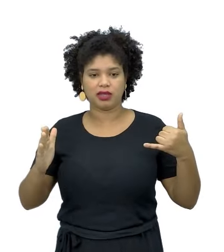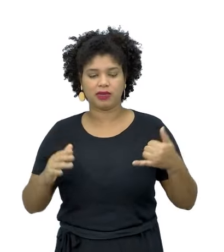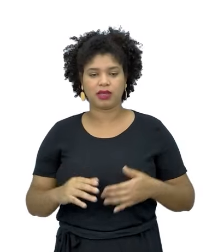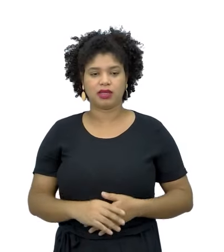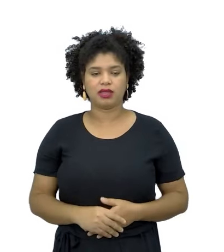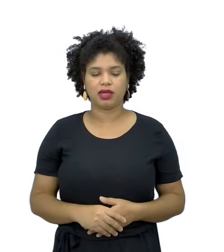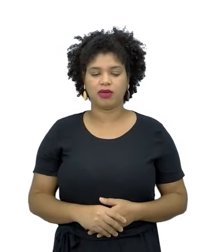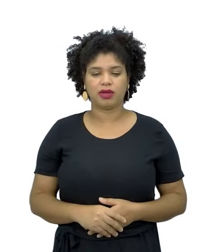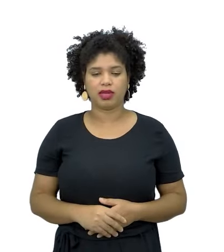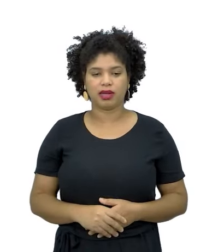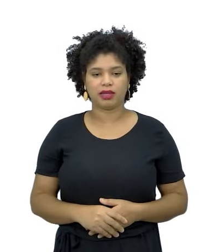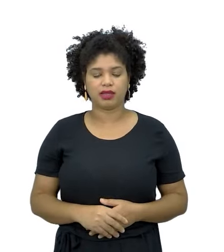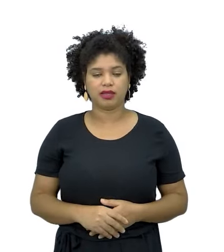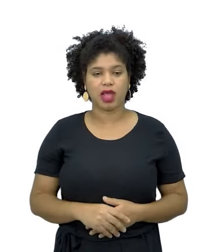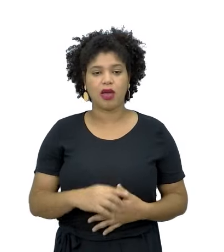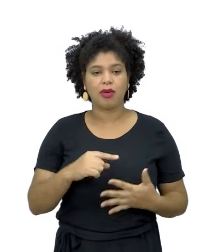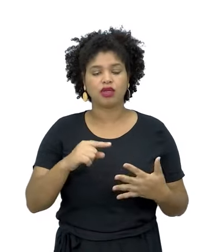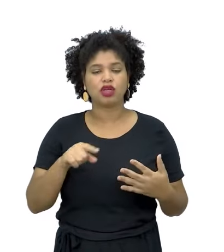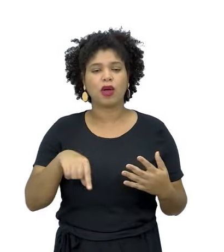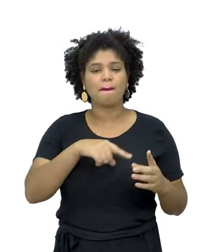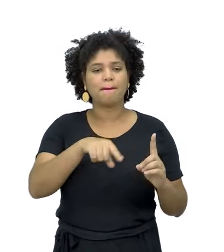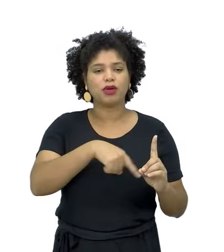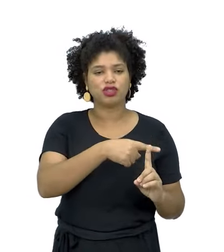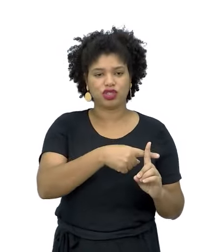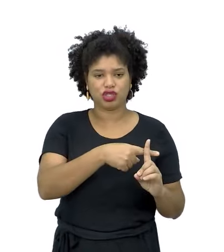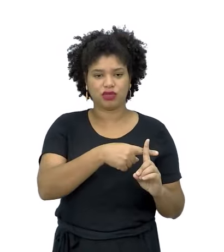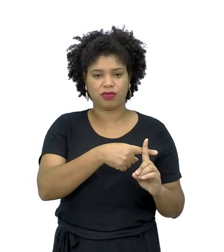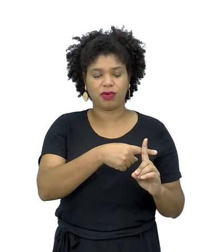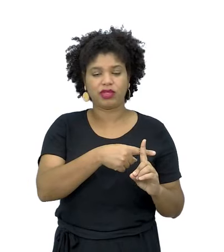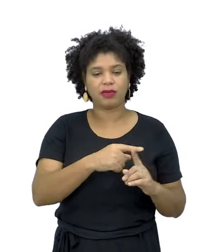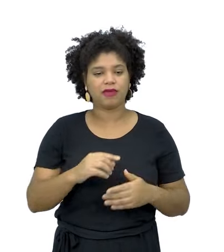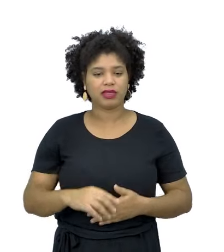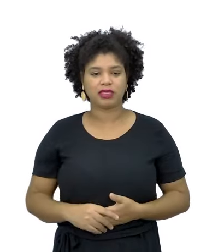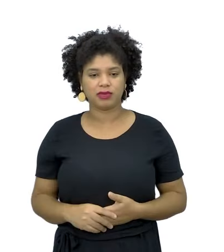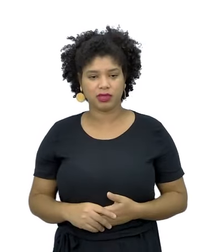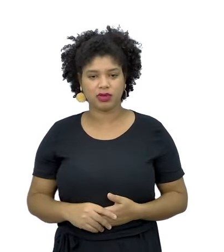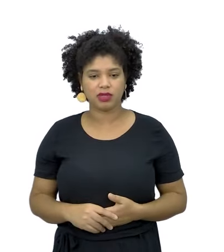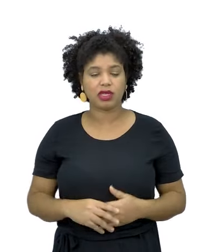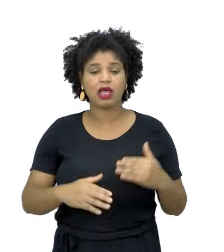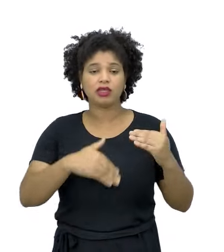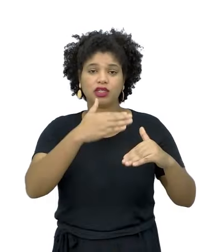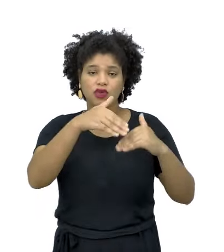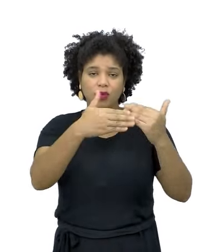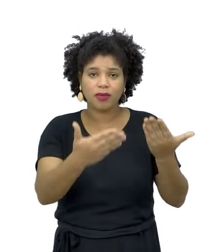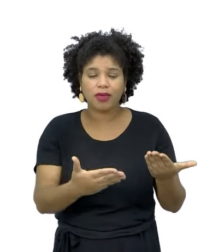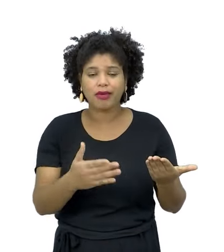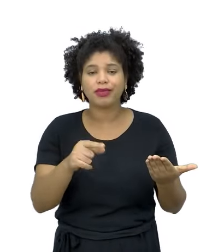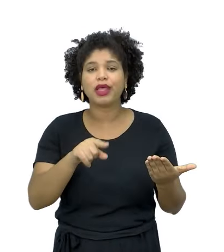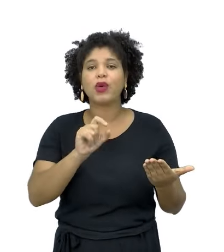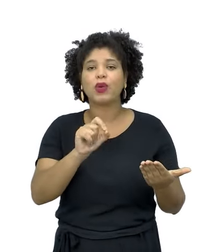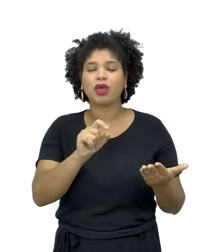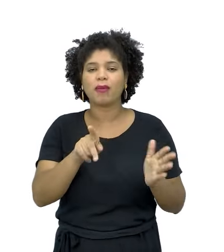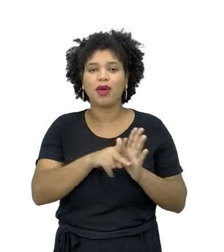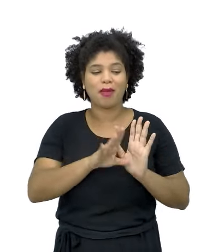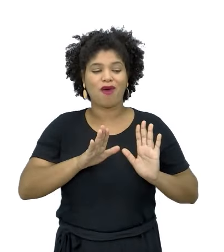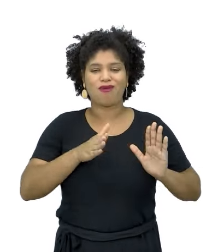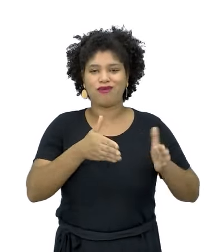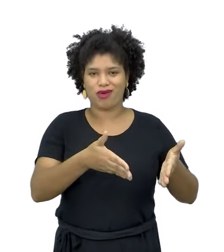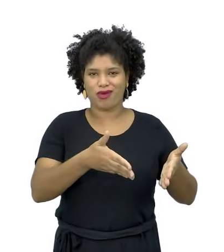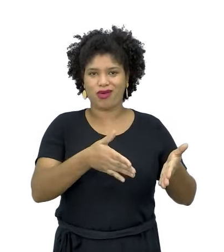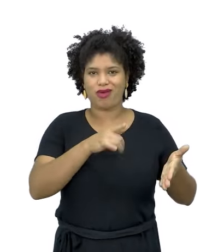racionais positivos. O desenvolvimento, né, ele será priorizado